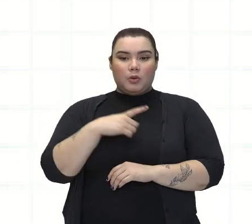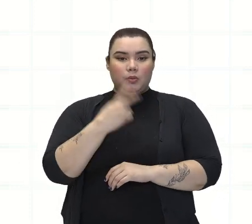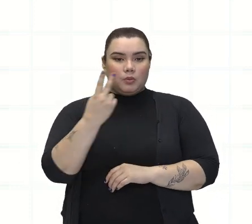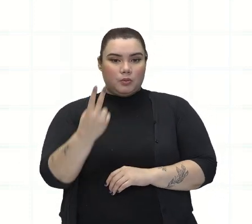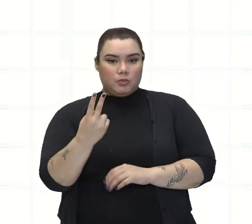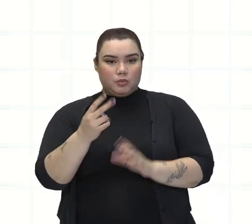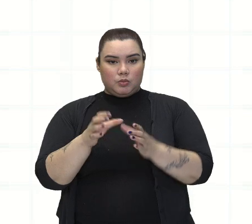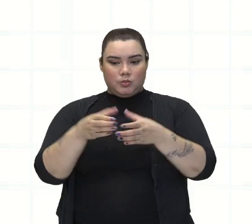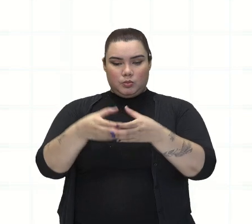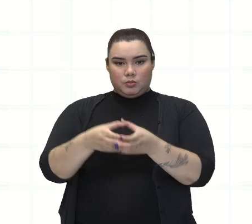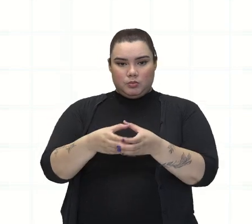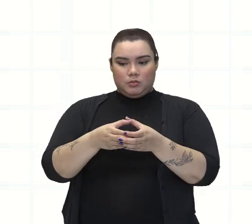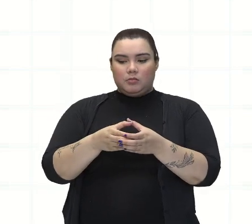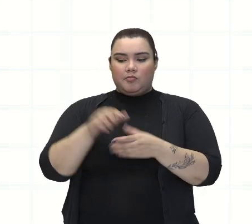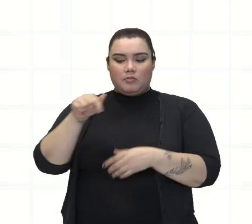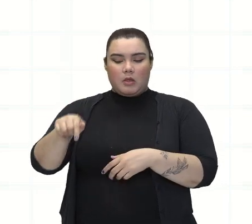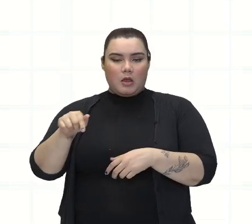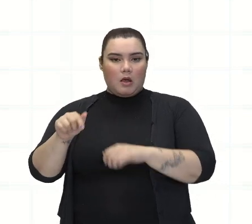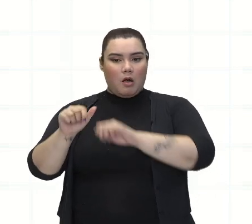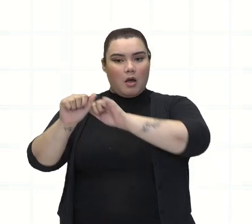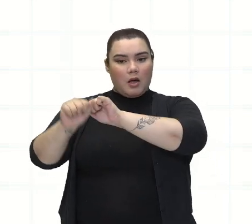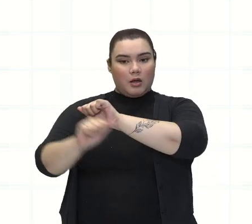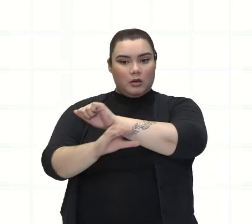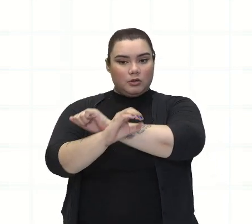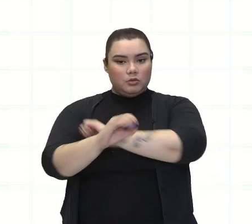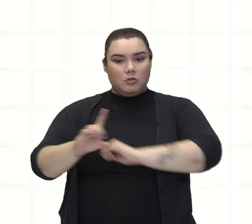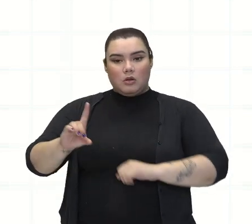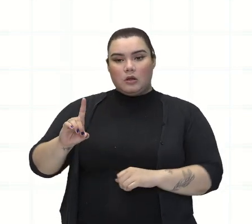grupos. Os artigos